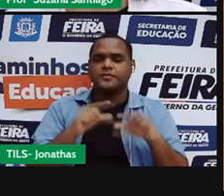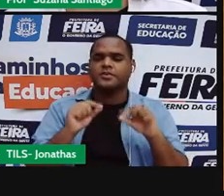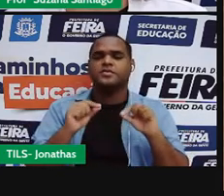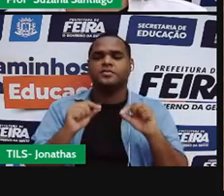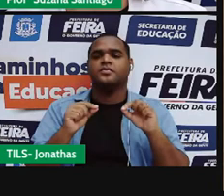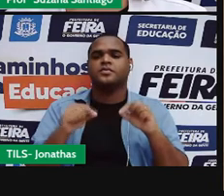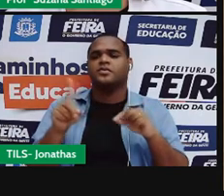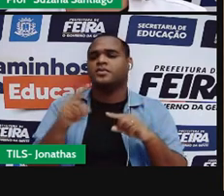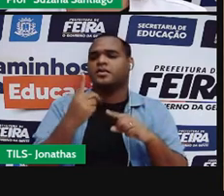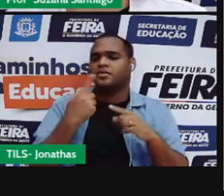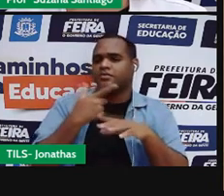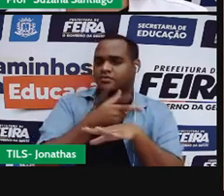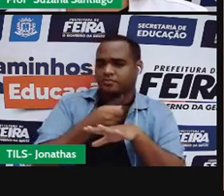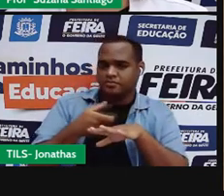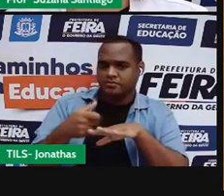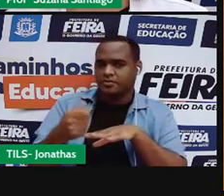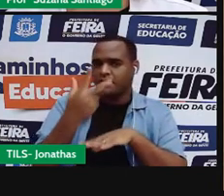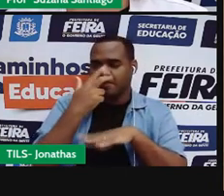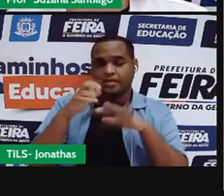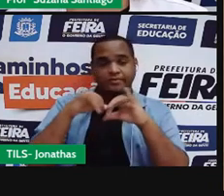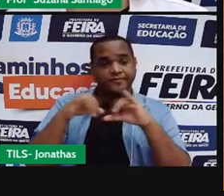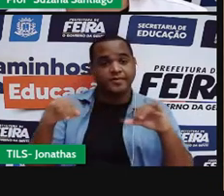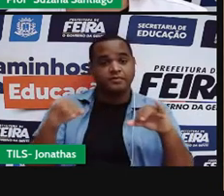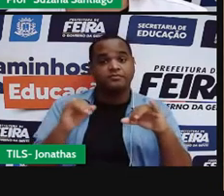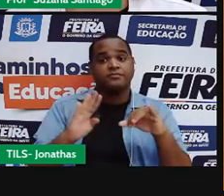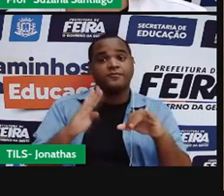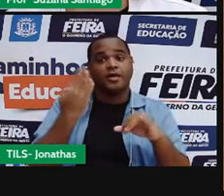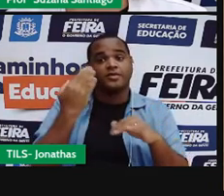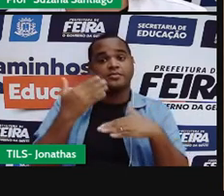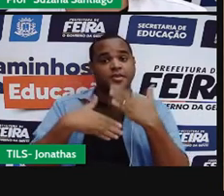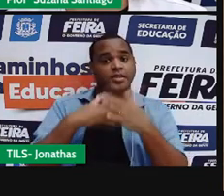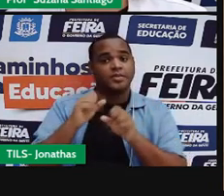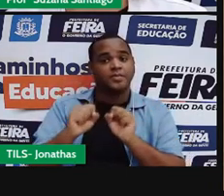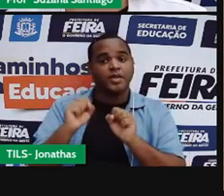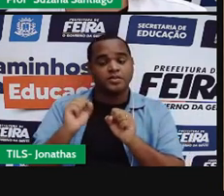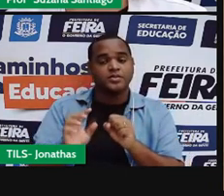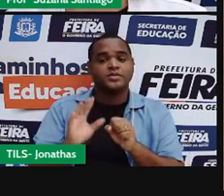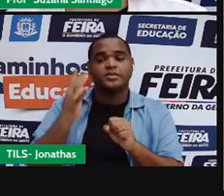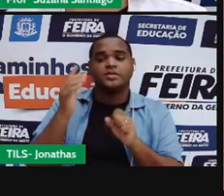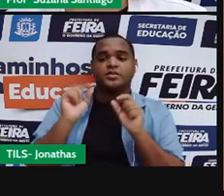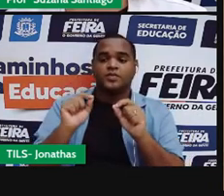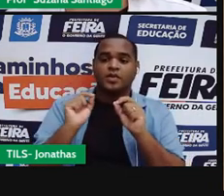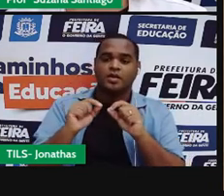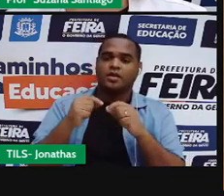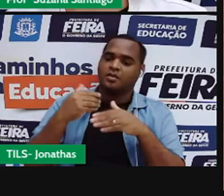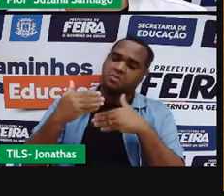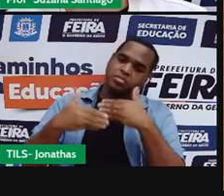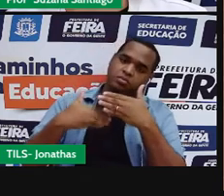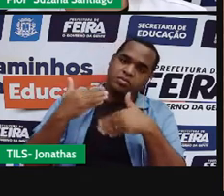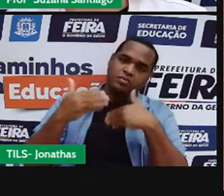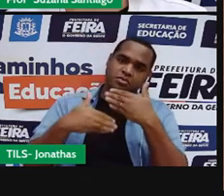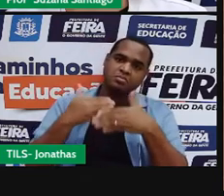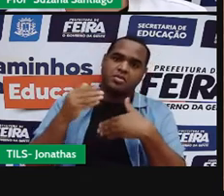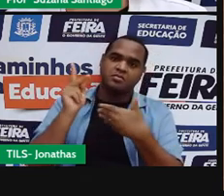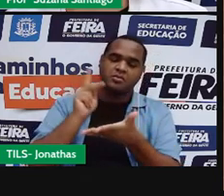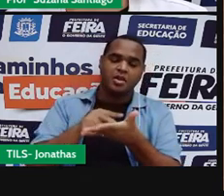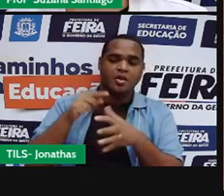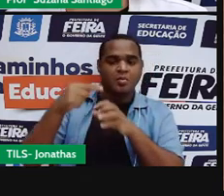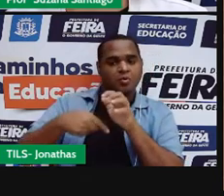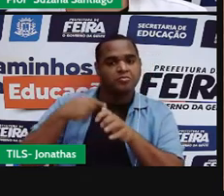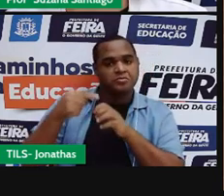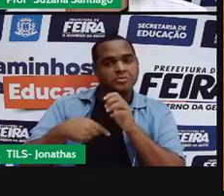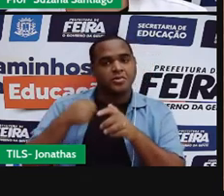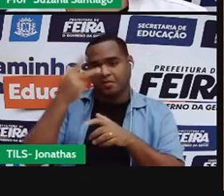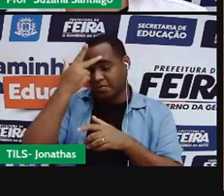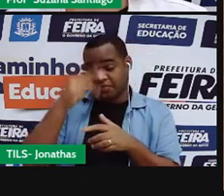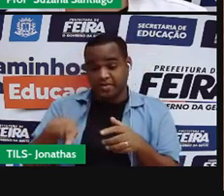notícia falsa como essa sendo propagada na rede social, que pode chegar em segundos em qualquer lugar do mundo, pode causar na vida de uma